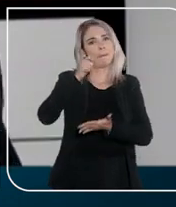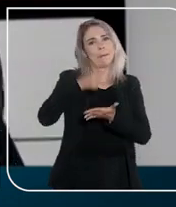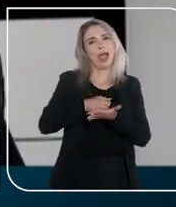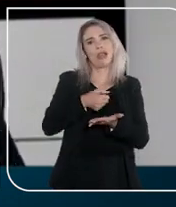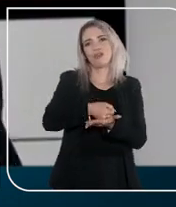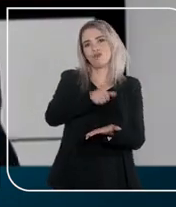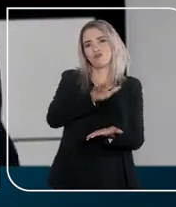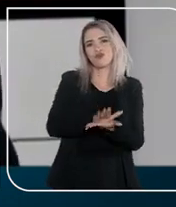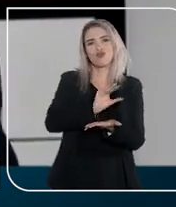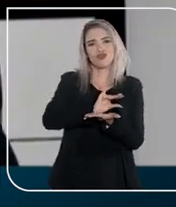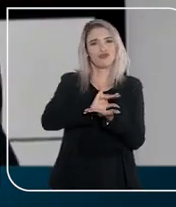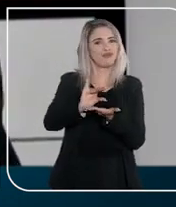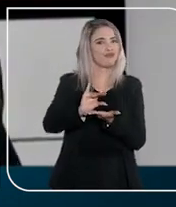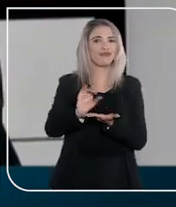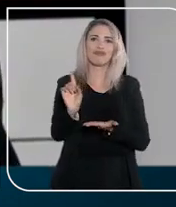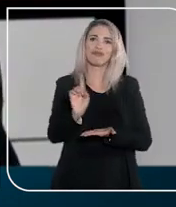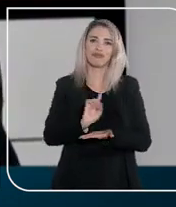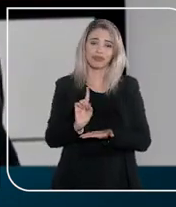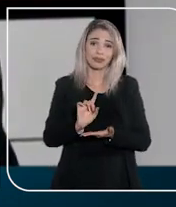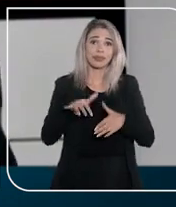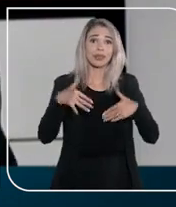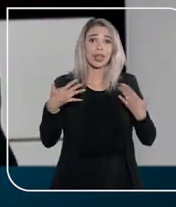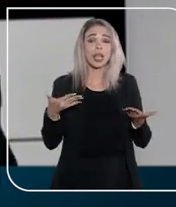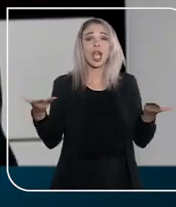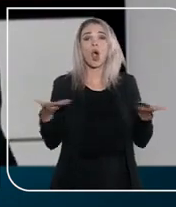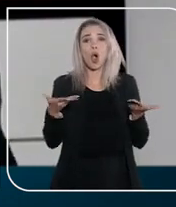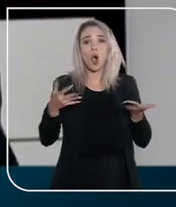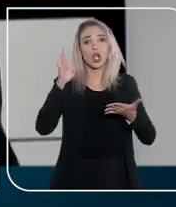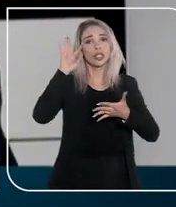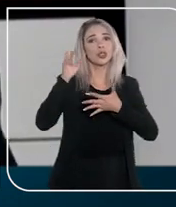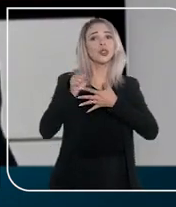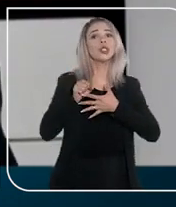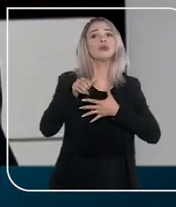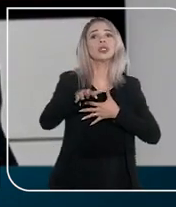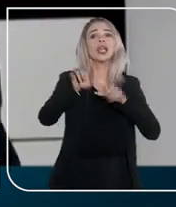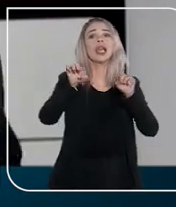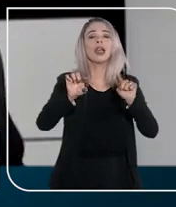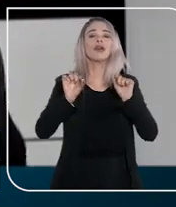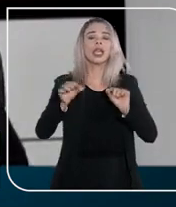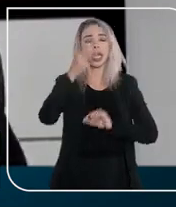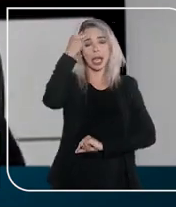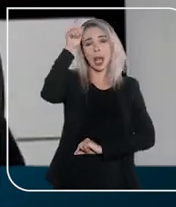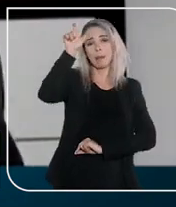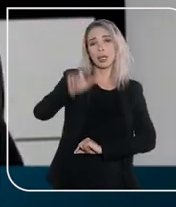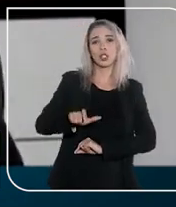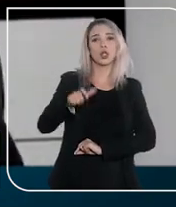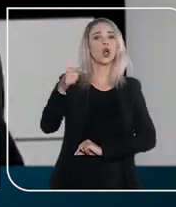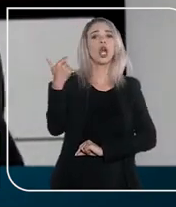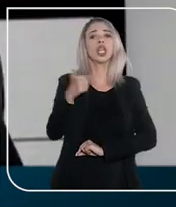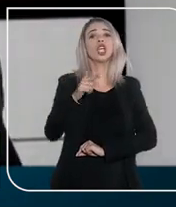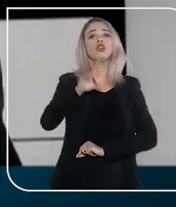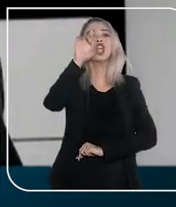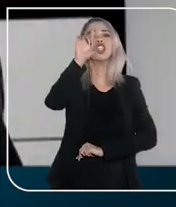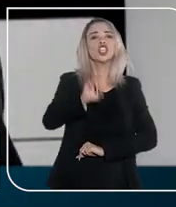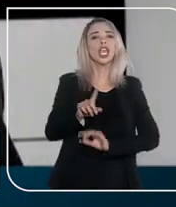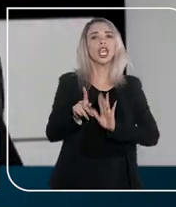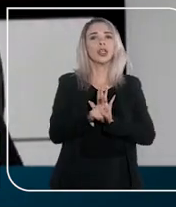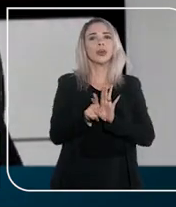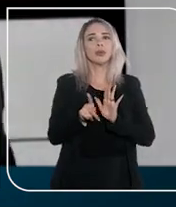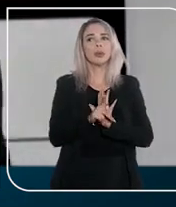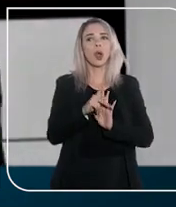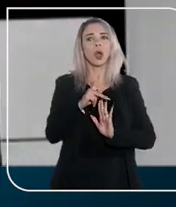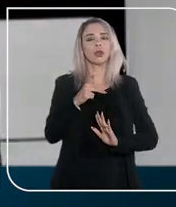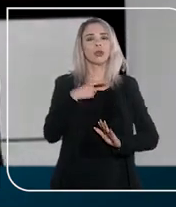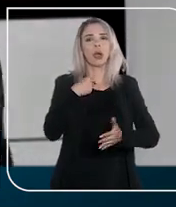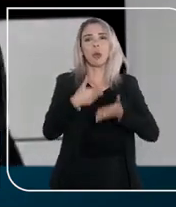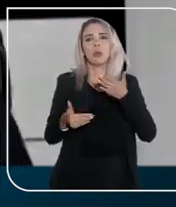o que nós importamos hoje de jurisprudência é de que o candidato não tem direito à posse precária e